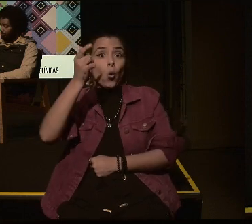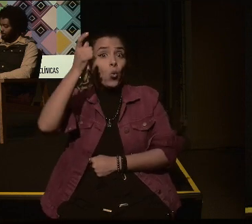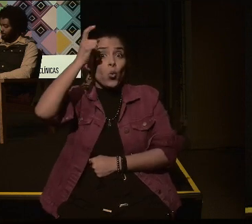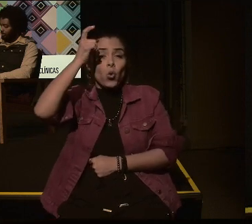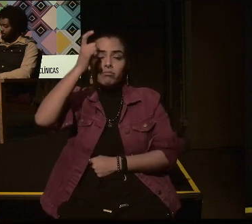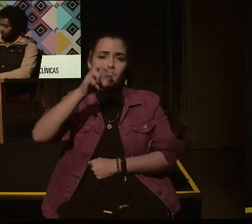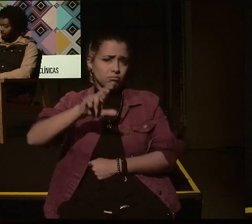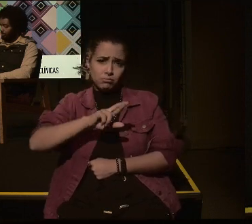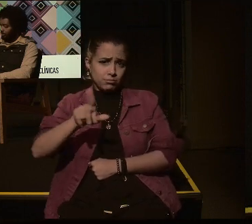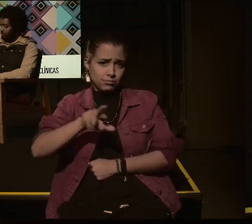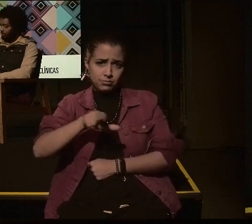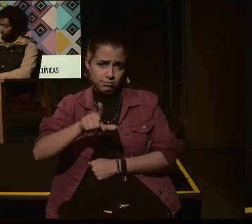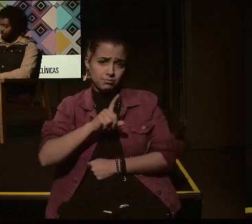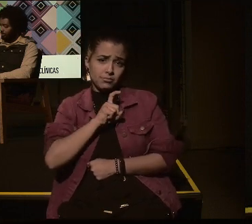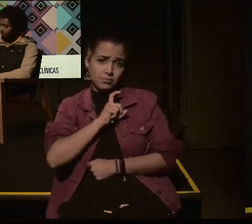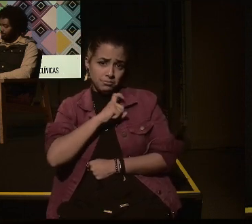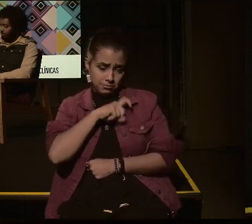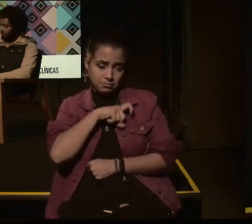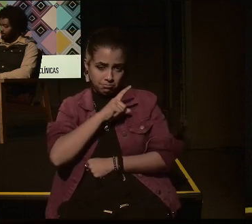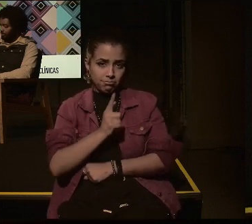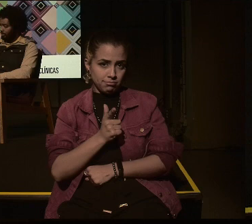coincidência.